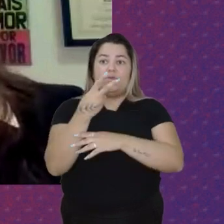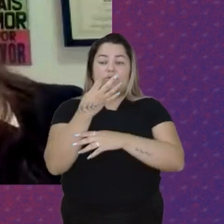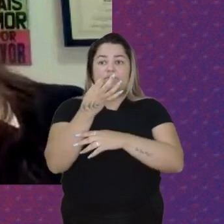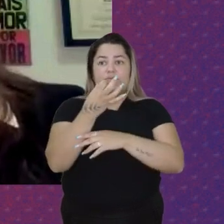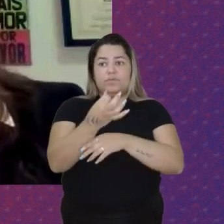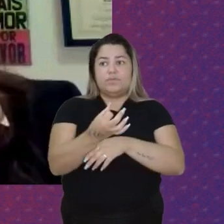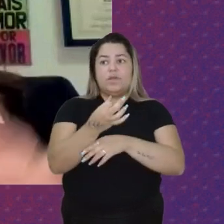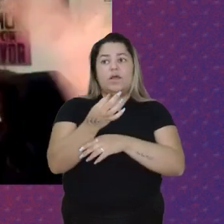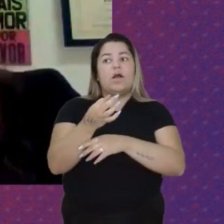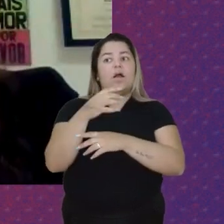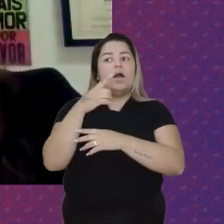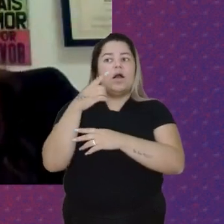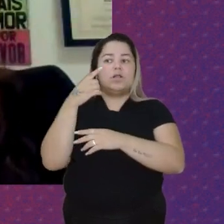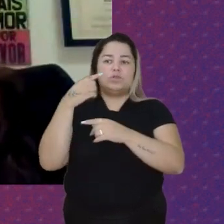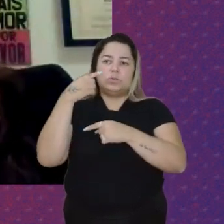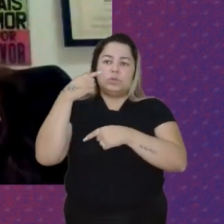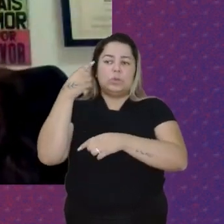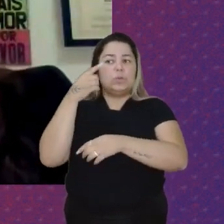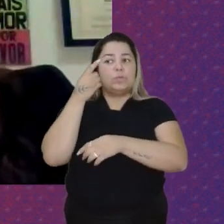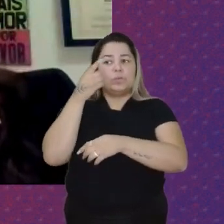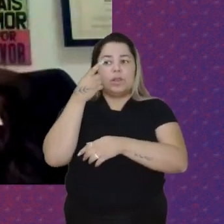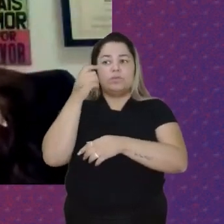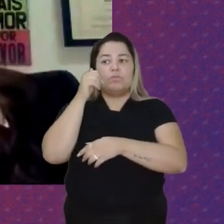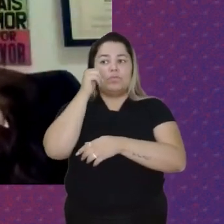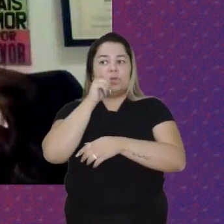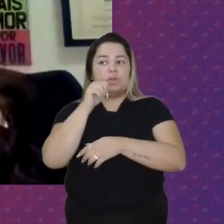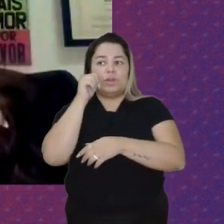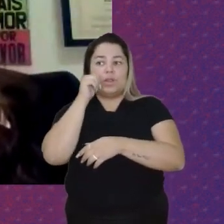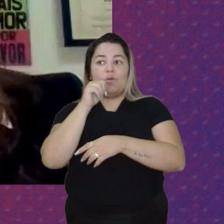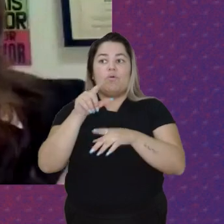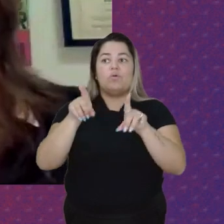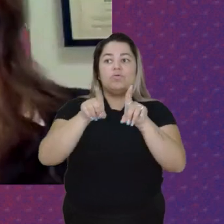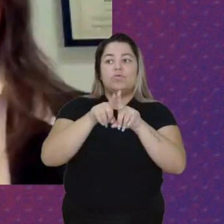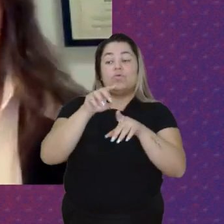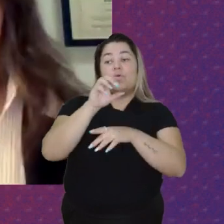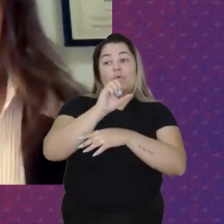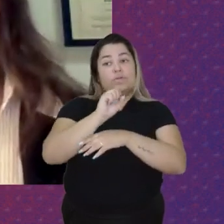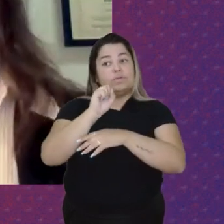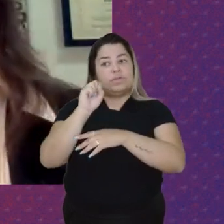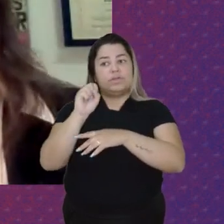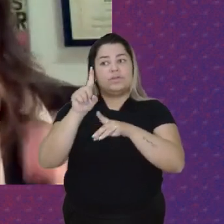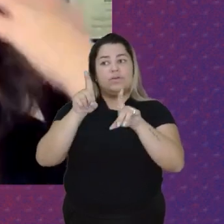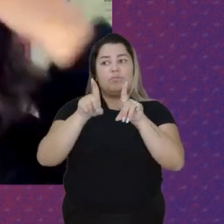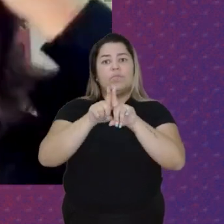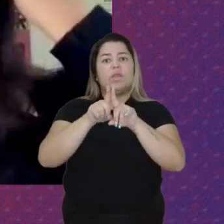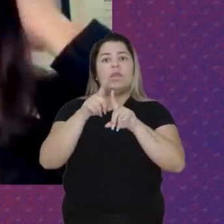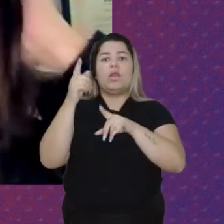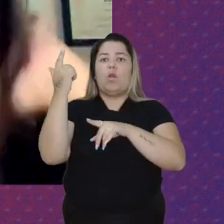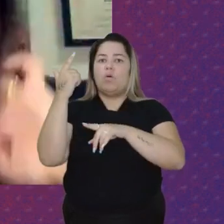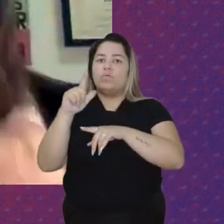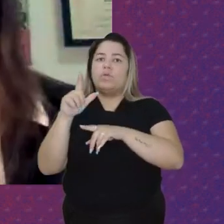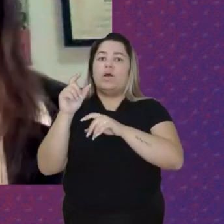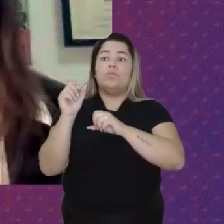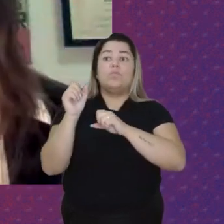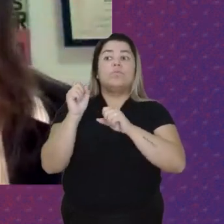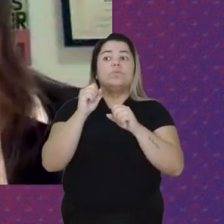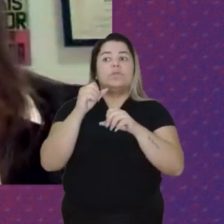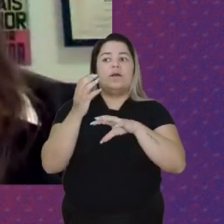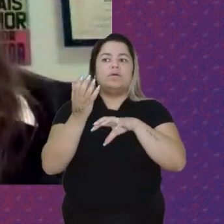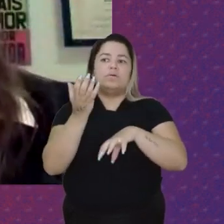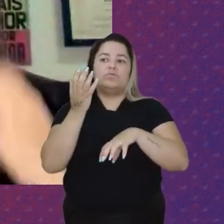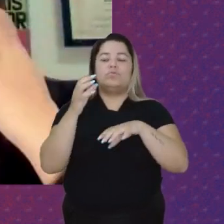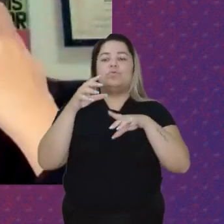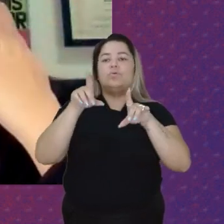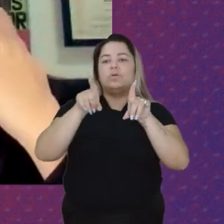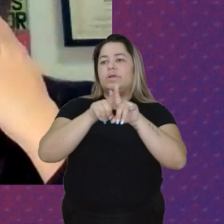eram mulheres. Se você olhar o quadro da Assembleia Constituinte de 88 e olhar o quadro da posse da Câmara Federal, do